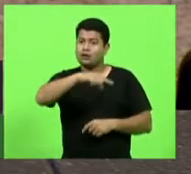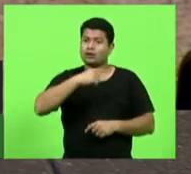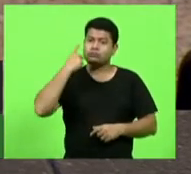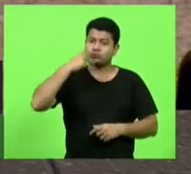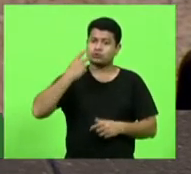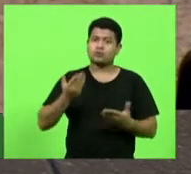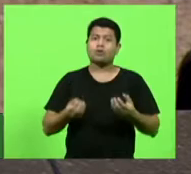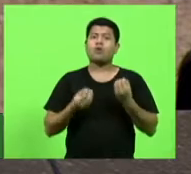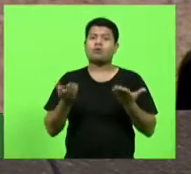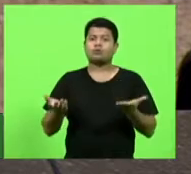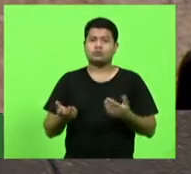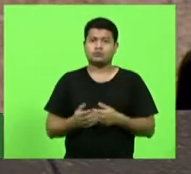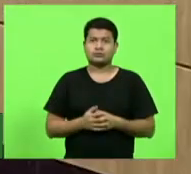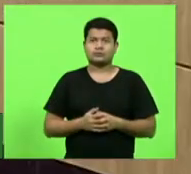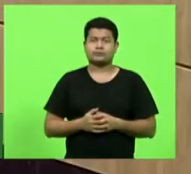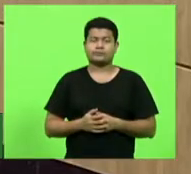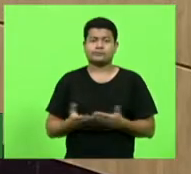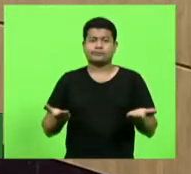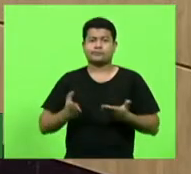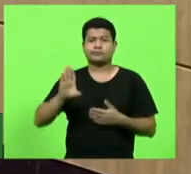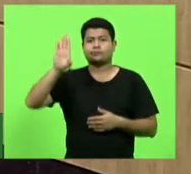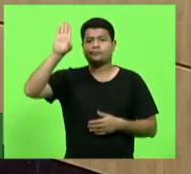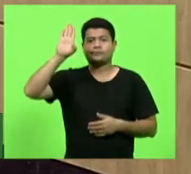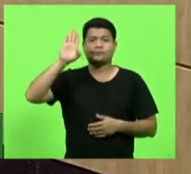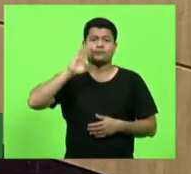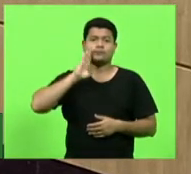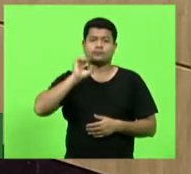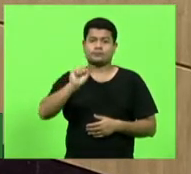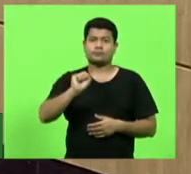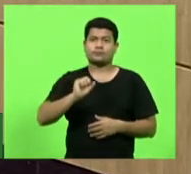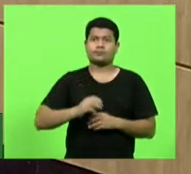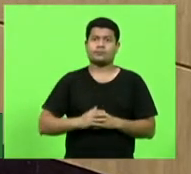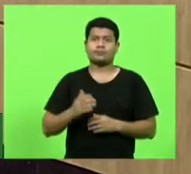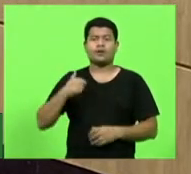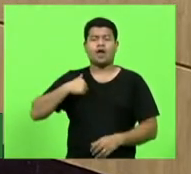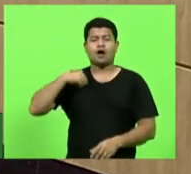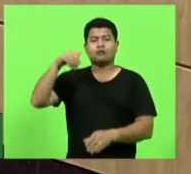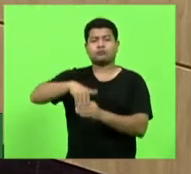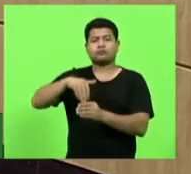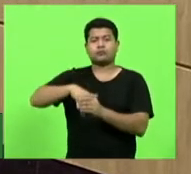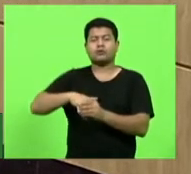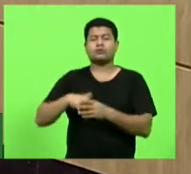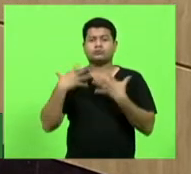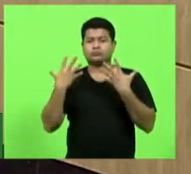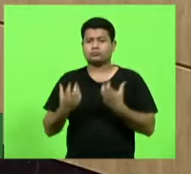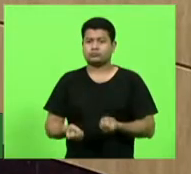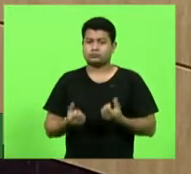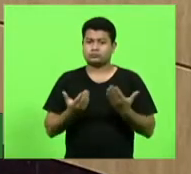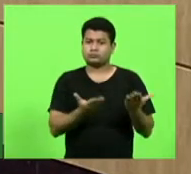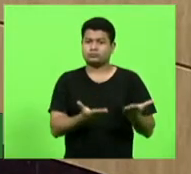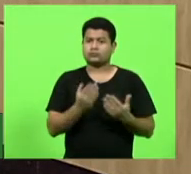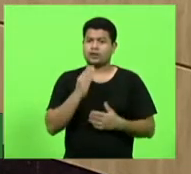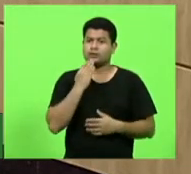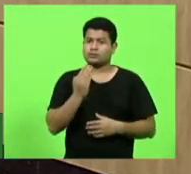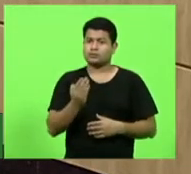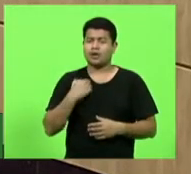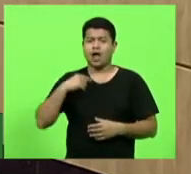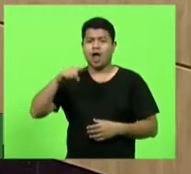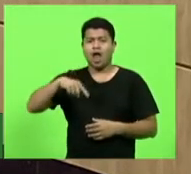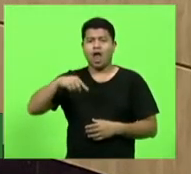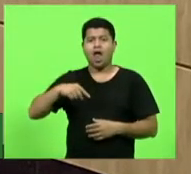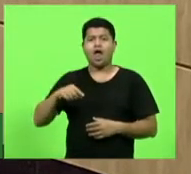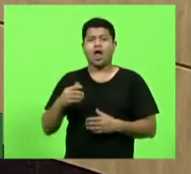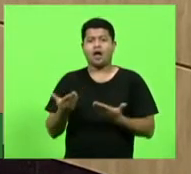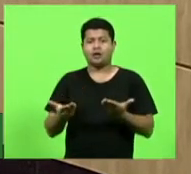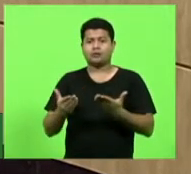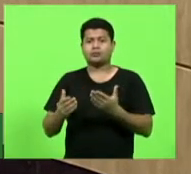Deputado Bruno Souza. Senhor presidente, eu voto favorável ao requerimento do deputado Gessé Lopes. É um instrumento legítimo, é um instrumento